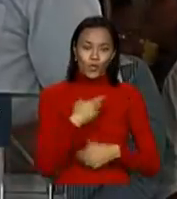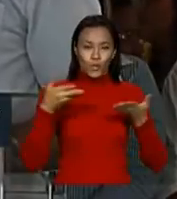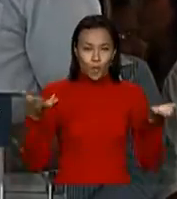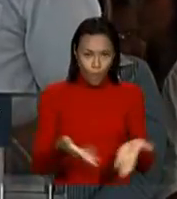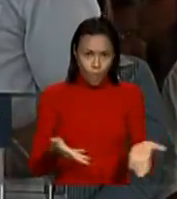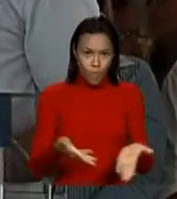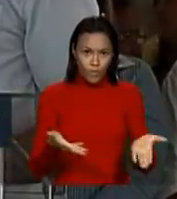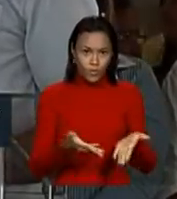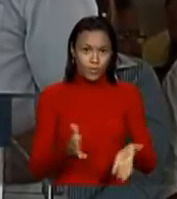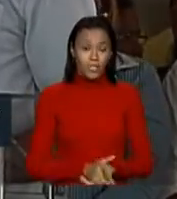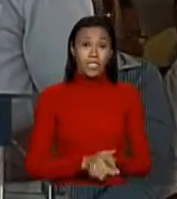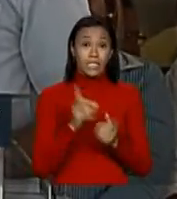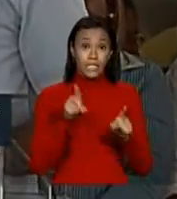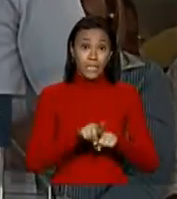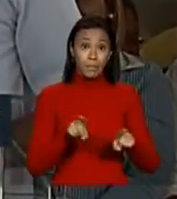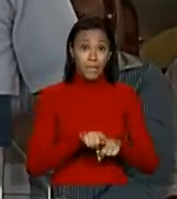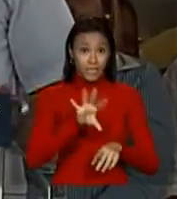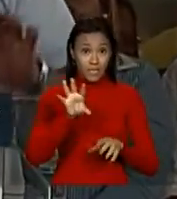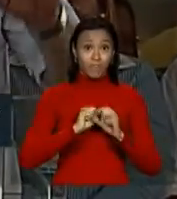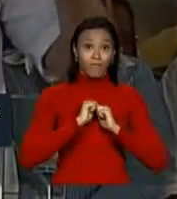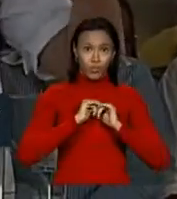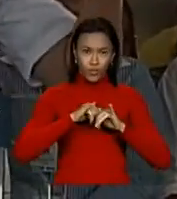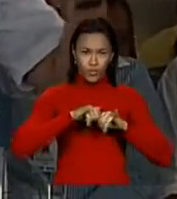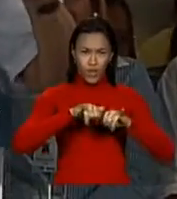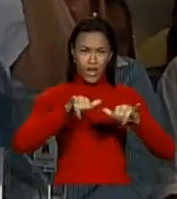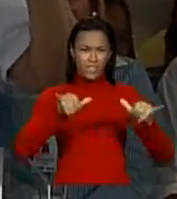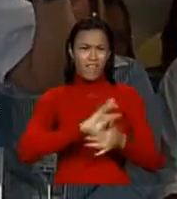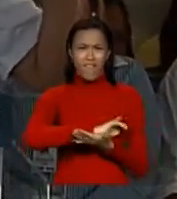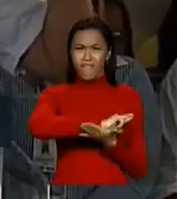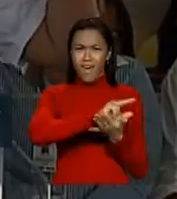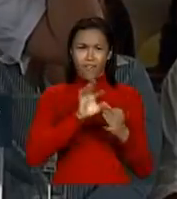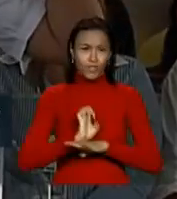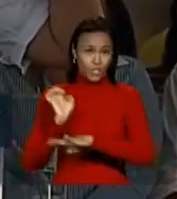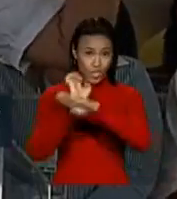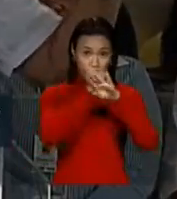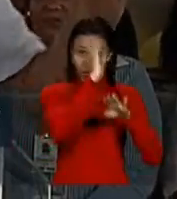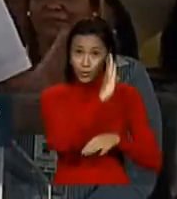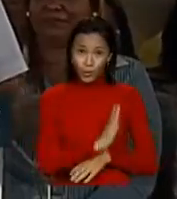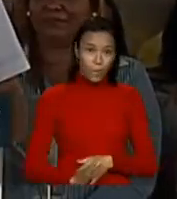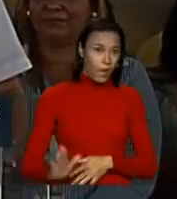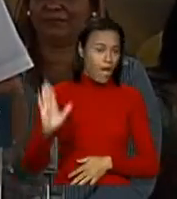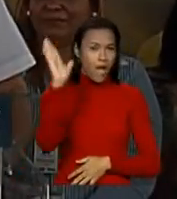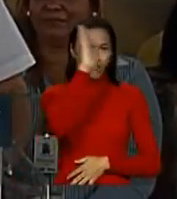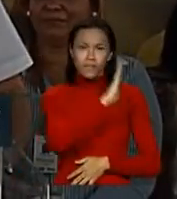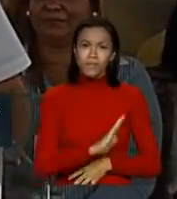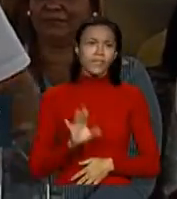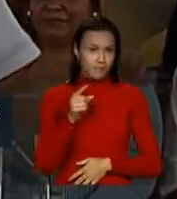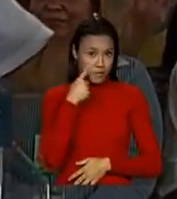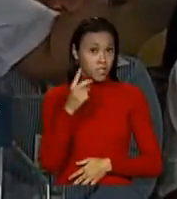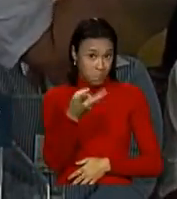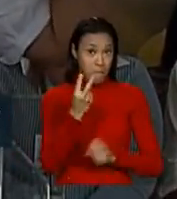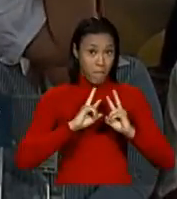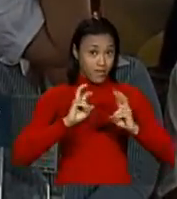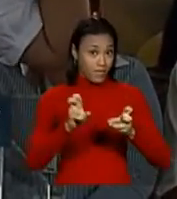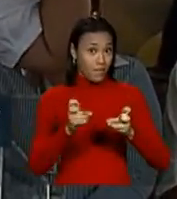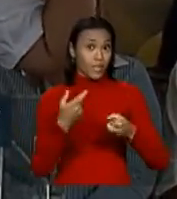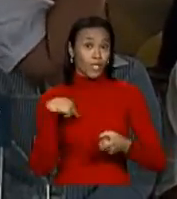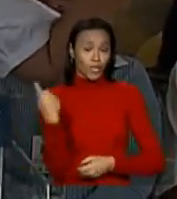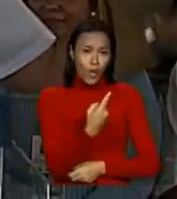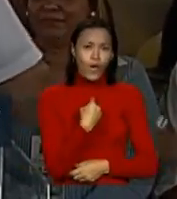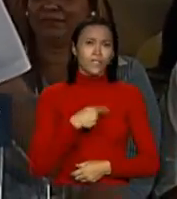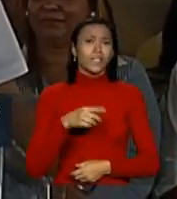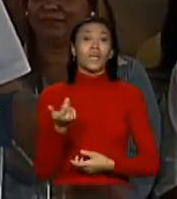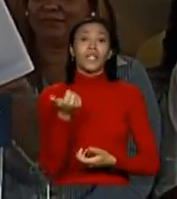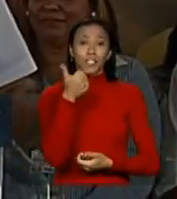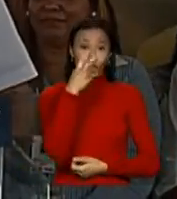ato essa transmissão em vários estados do país em cada região do país vocês estão percebendo que nós estamos